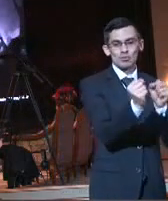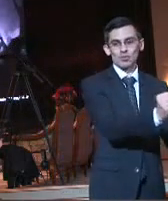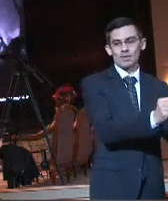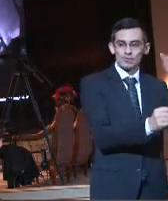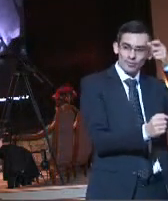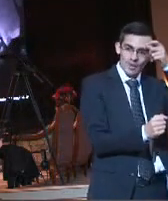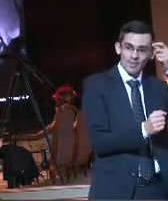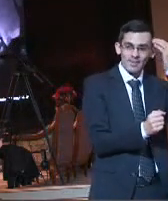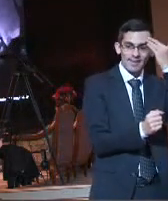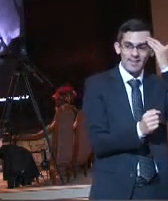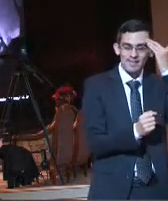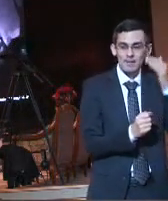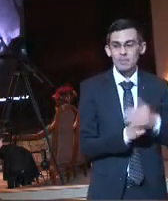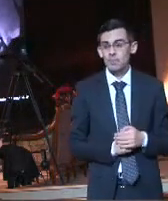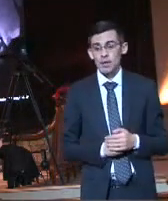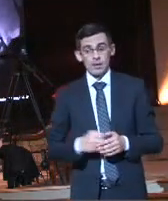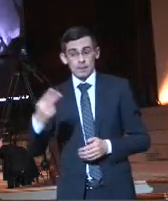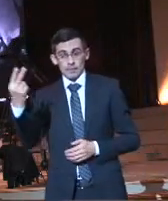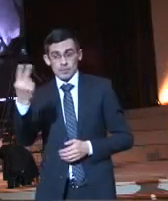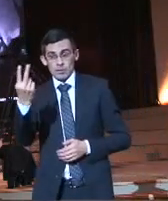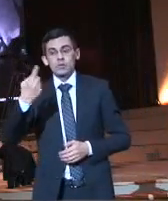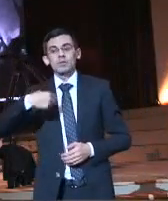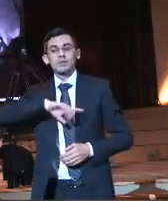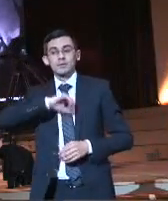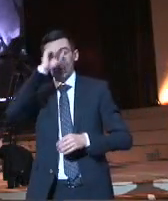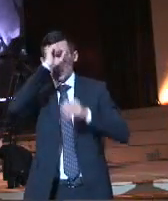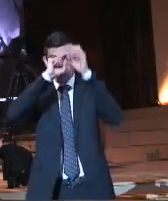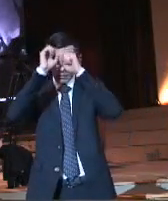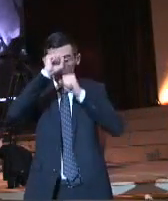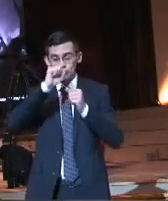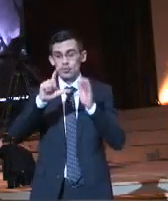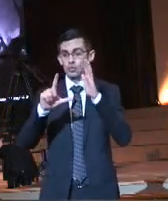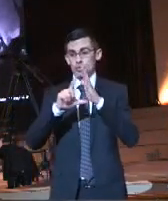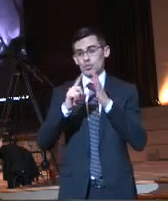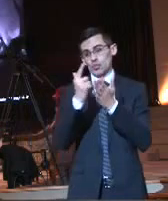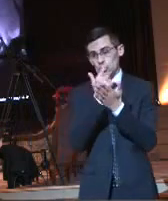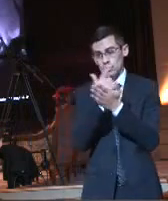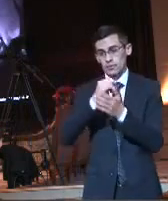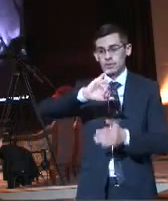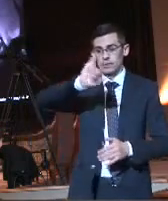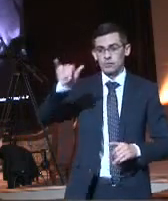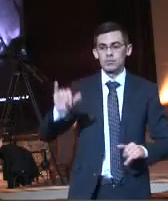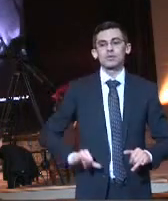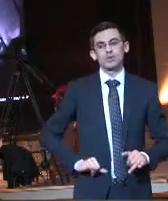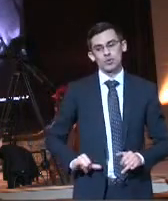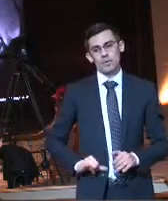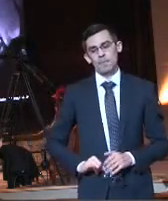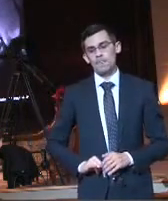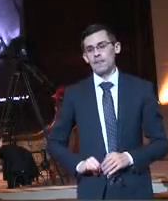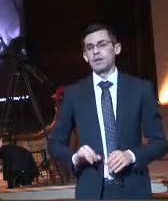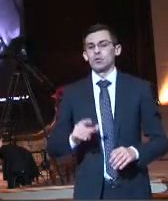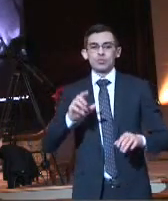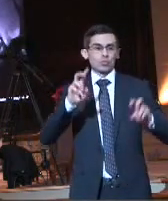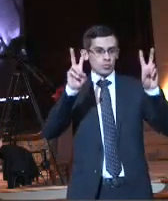aprende no livro de Jó, é que o sofrimento tem variáveis